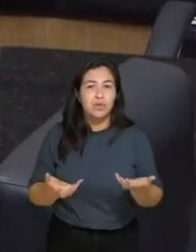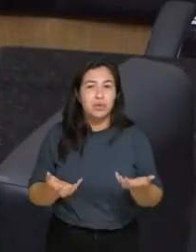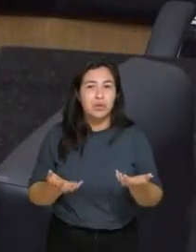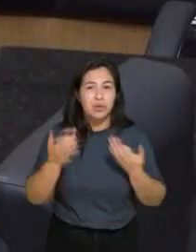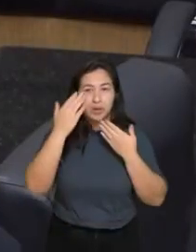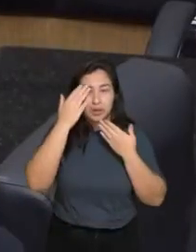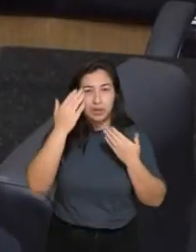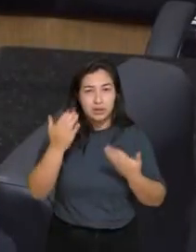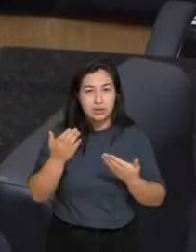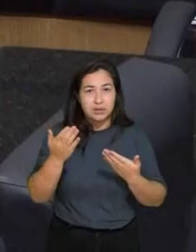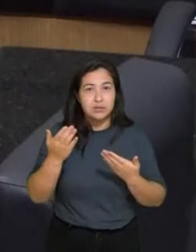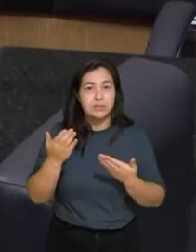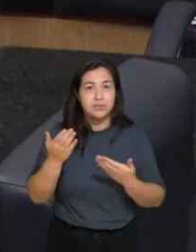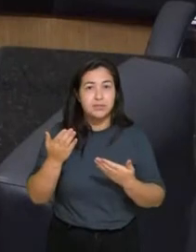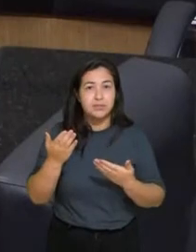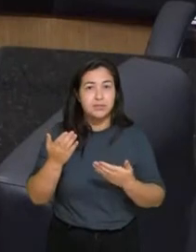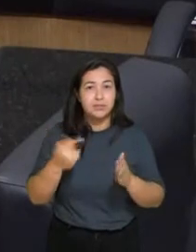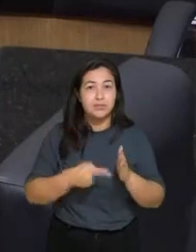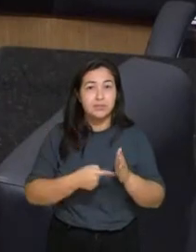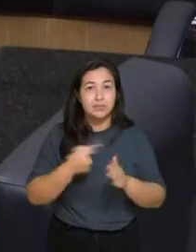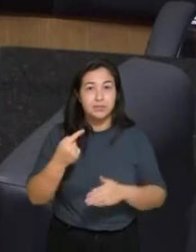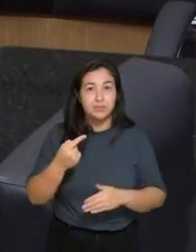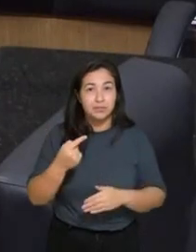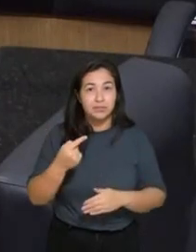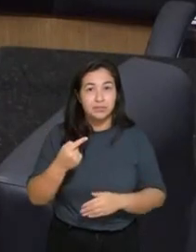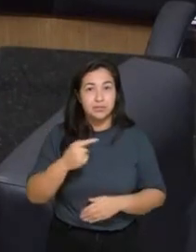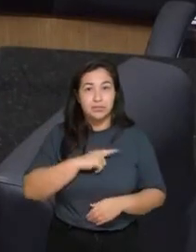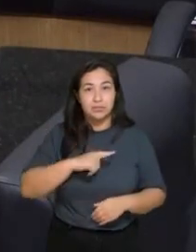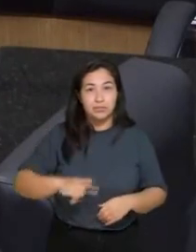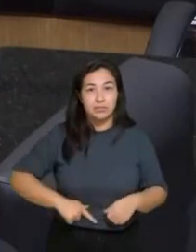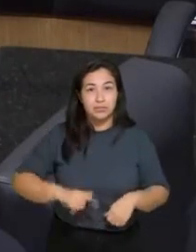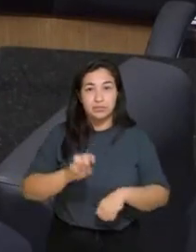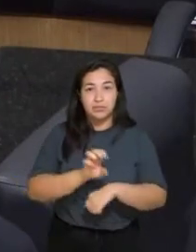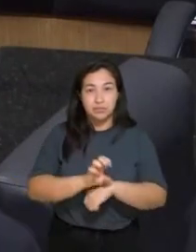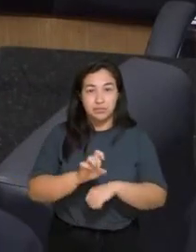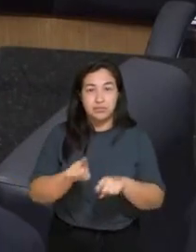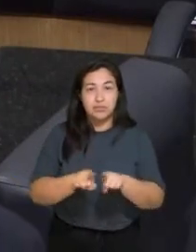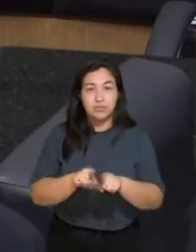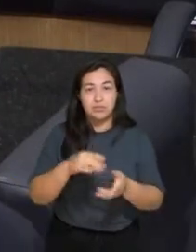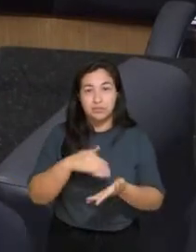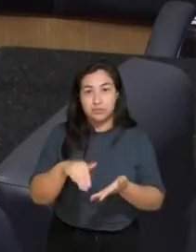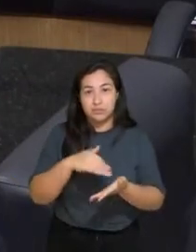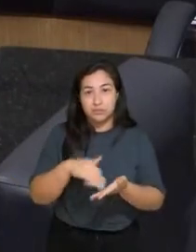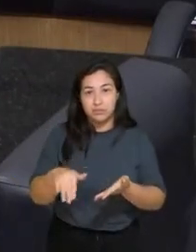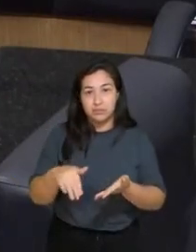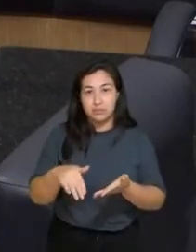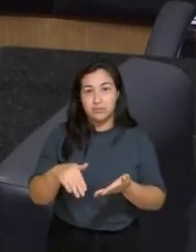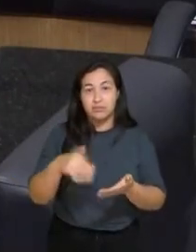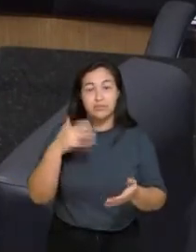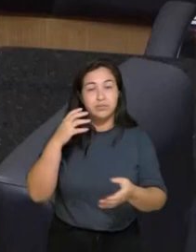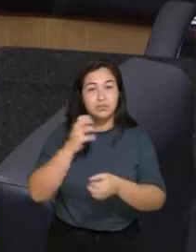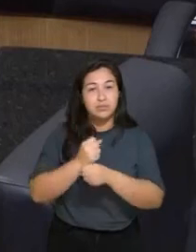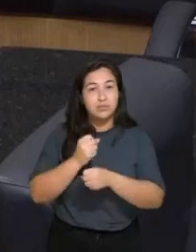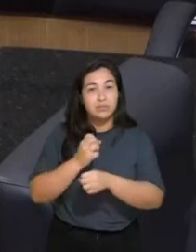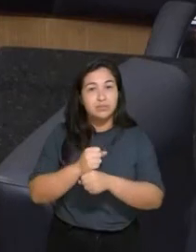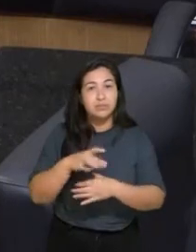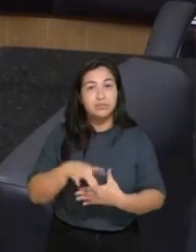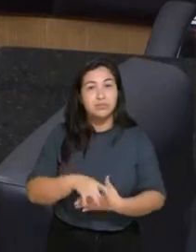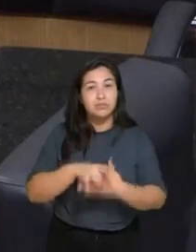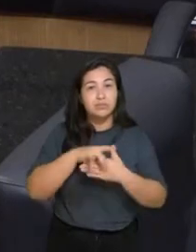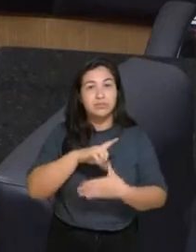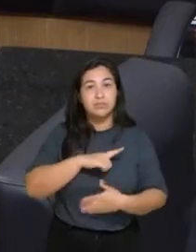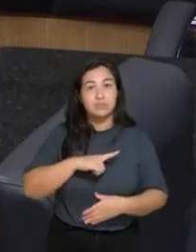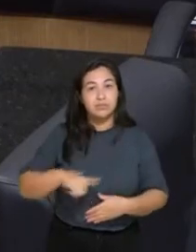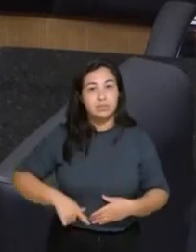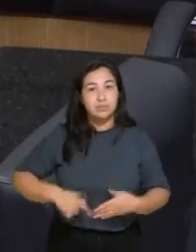agradecer aqui, primeiramente ao Governo do Estado, à Secretaria da Fazenda, à liderança do governo também aqui na